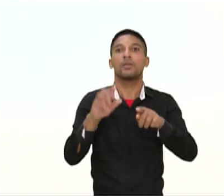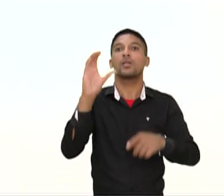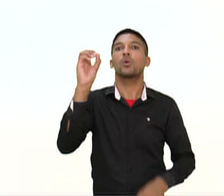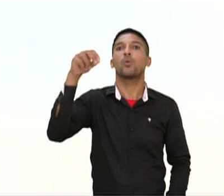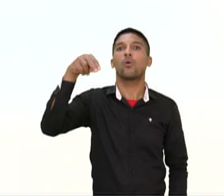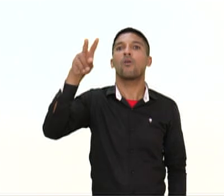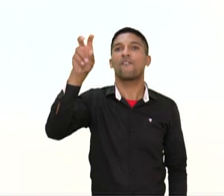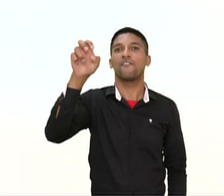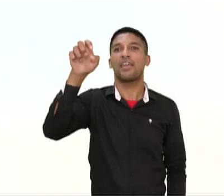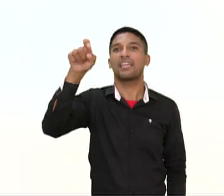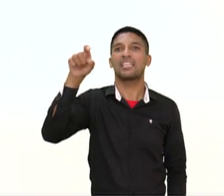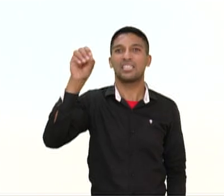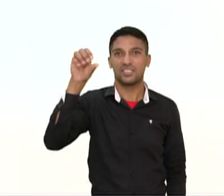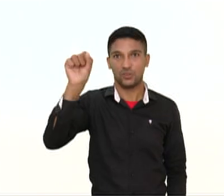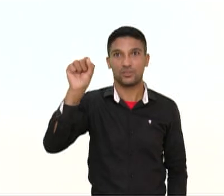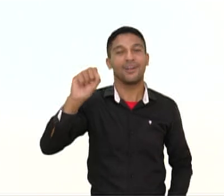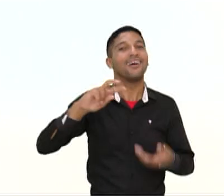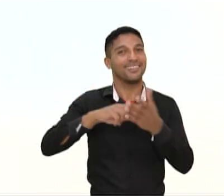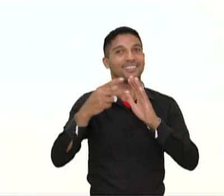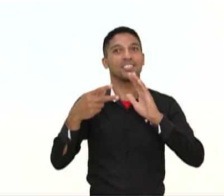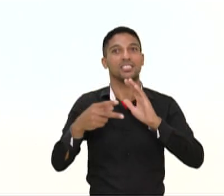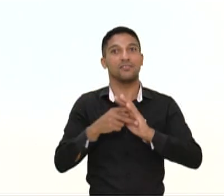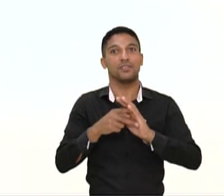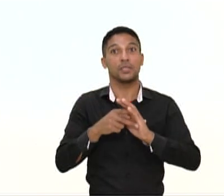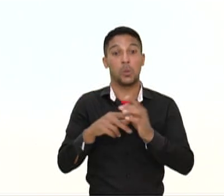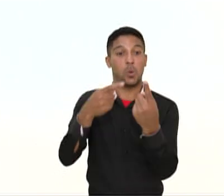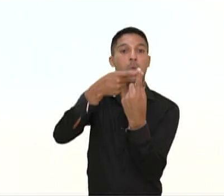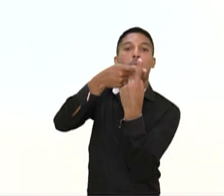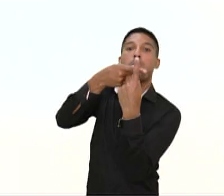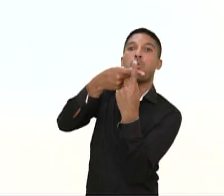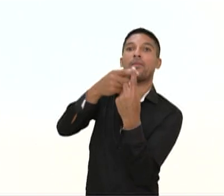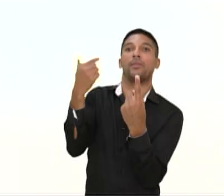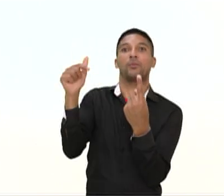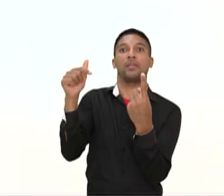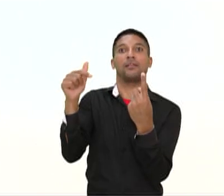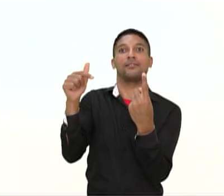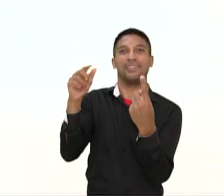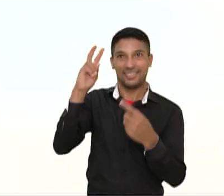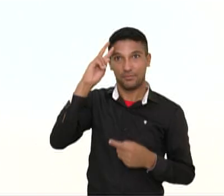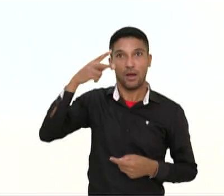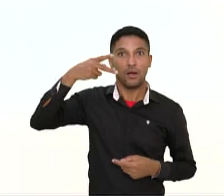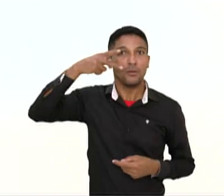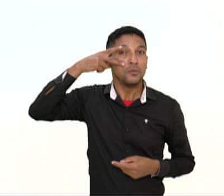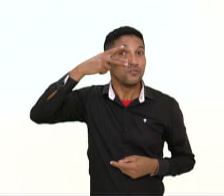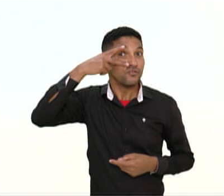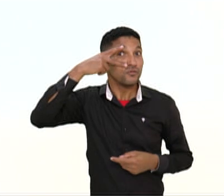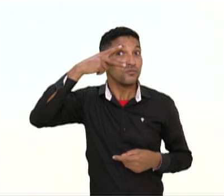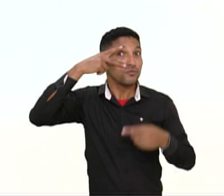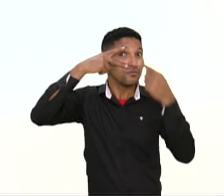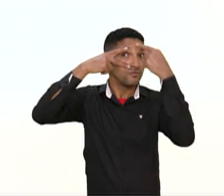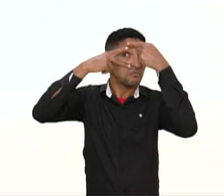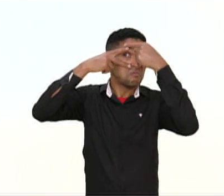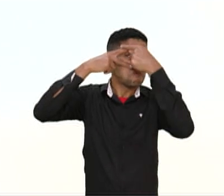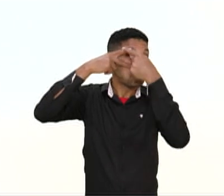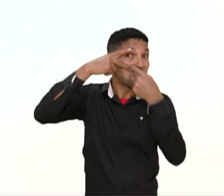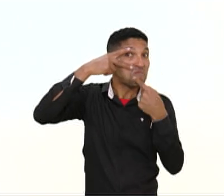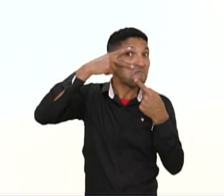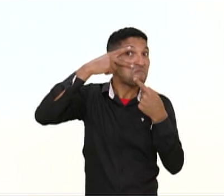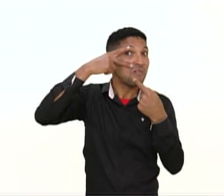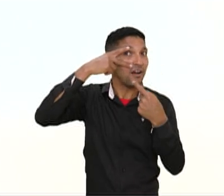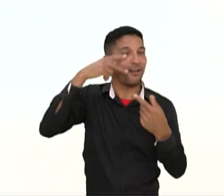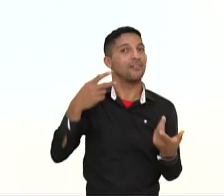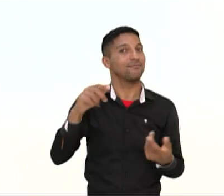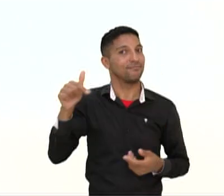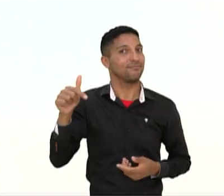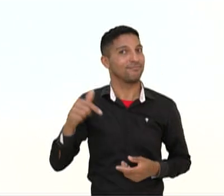convexo, que é aquele que não tem aquelas pontas loucas. Não vai falar isso para ninguém, tá bom? É só entre nós. Nomenclatura, que são todos aqueles nomes